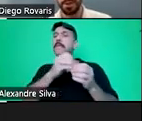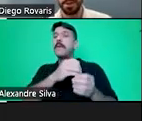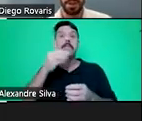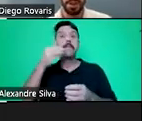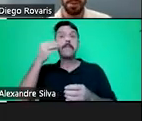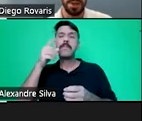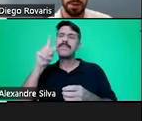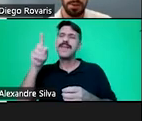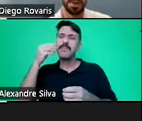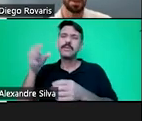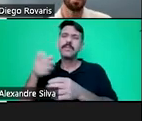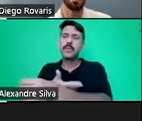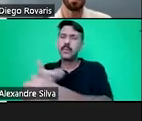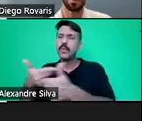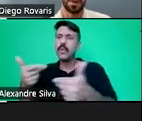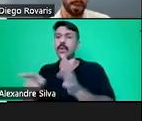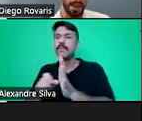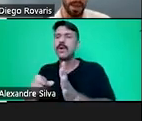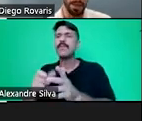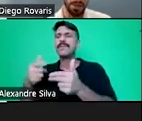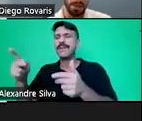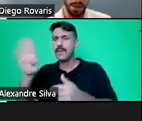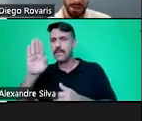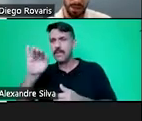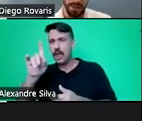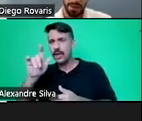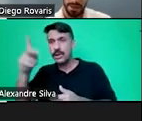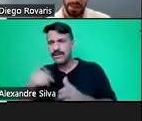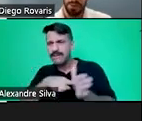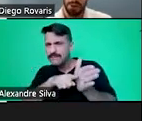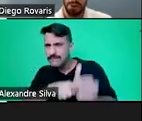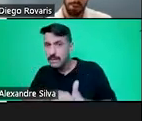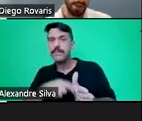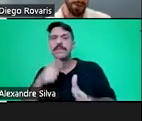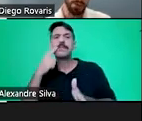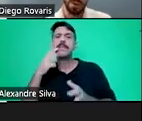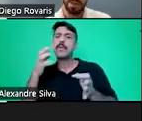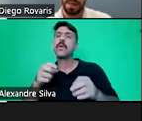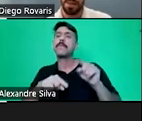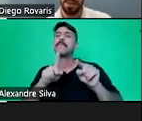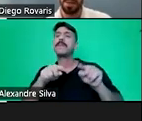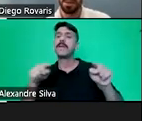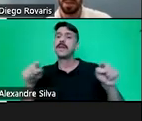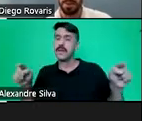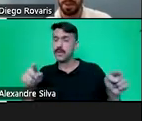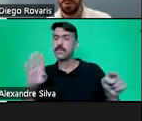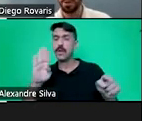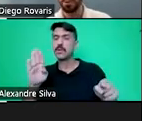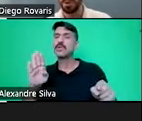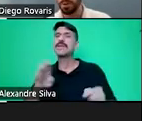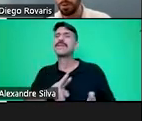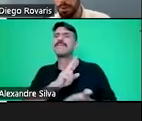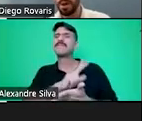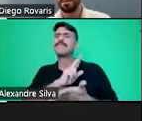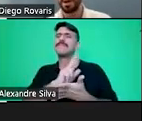biológicas desses indivíduos. Então, a ideia é que a gente tenha material biológico para conduzir uma série de